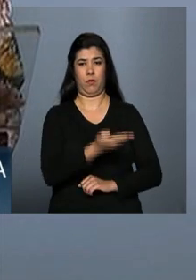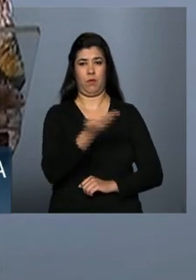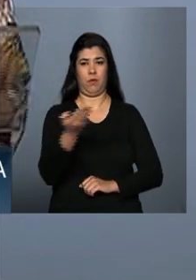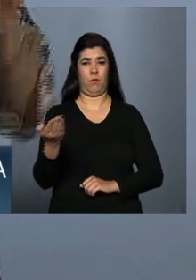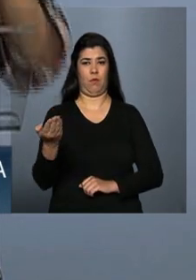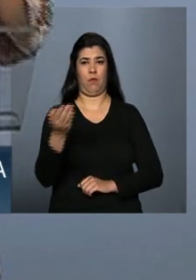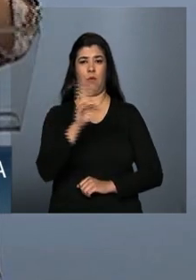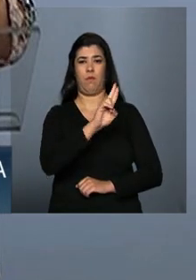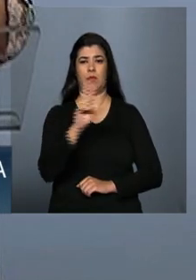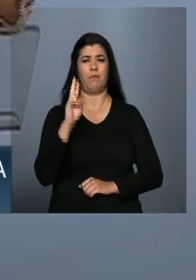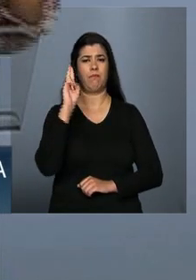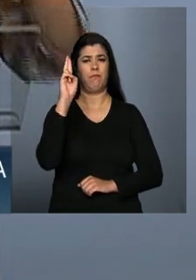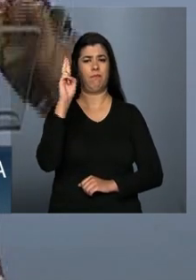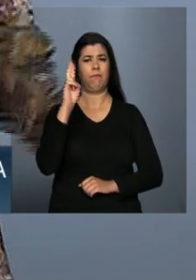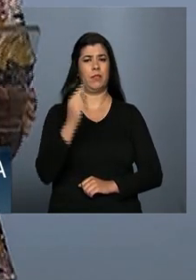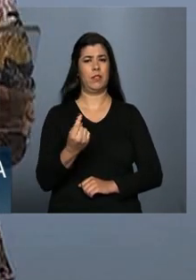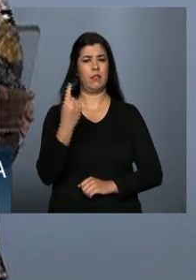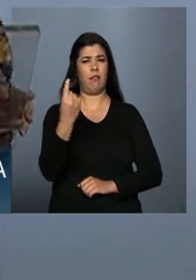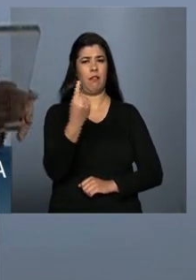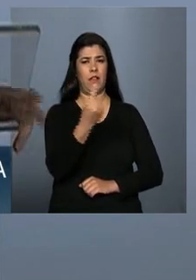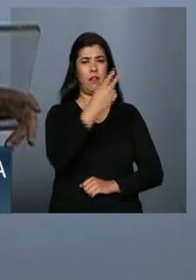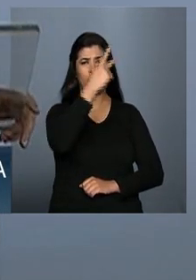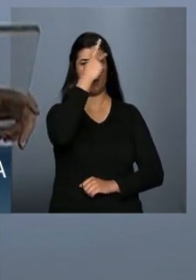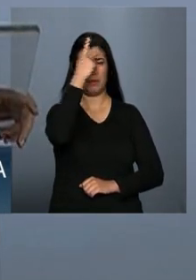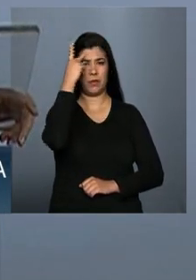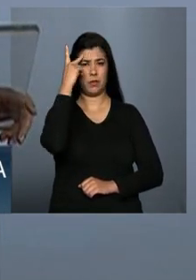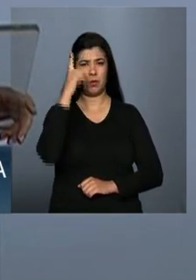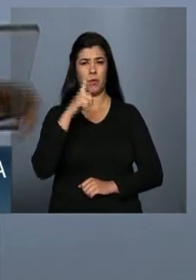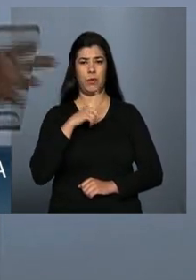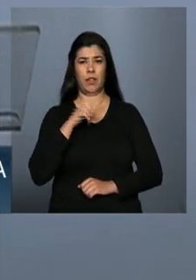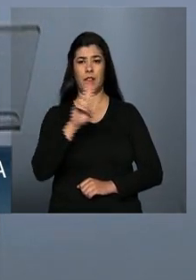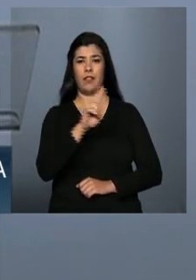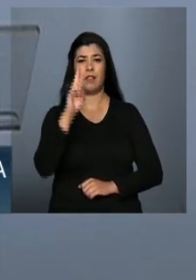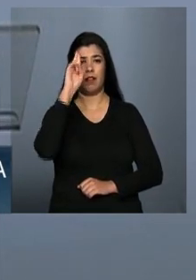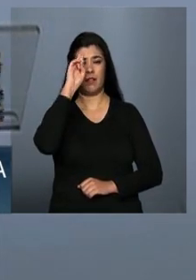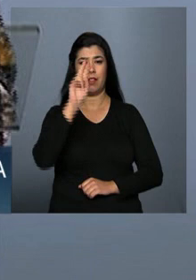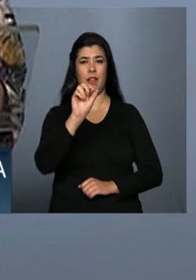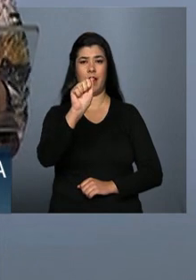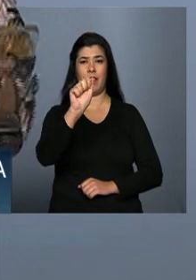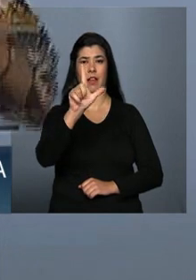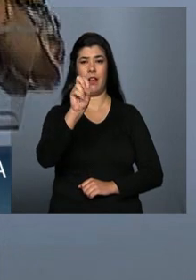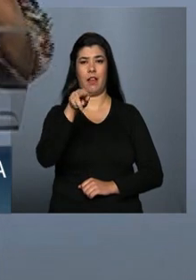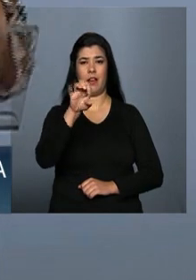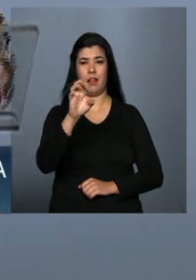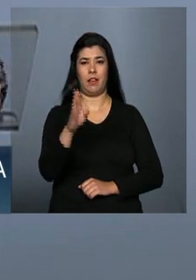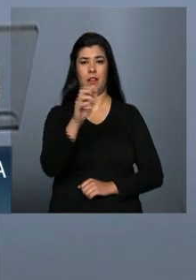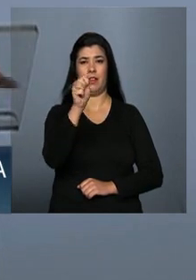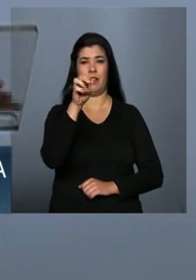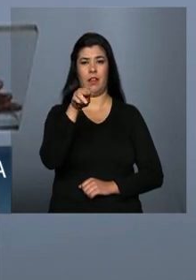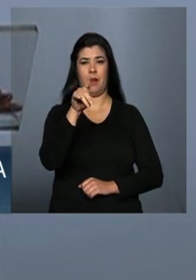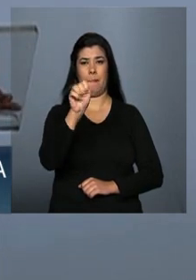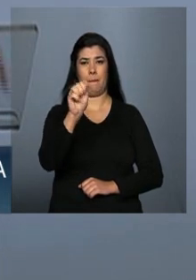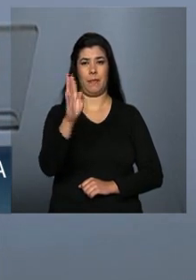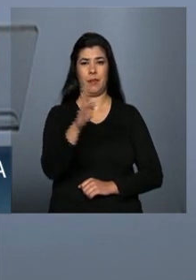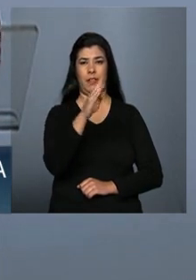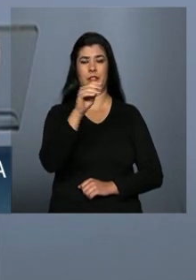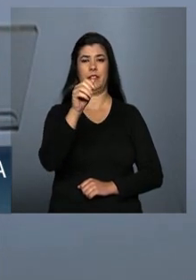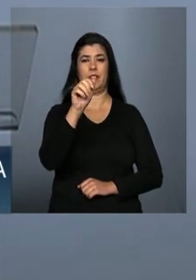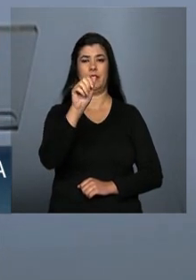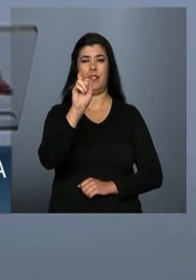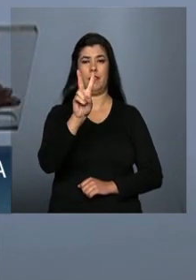vocês, de cada um e de cada uma, a Aline, a Amanda, a Viviane,